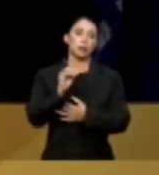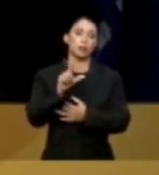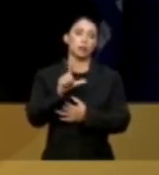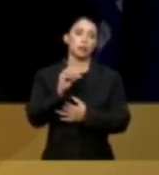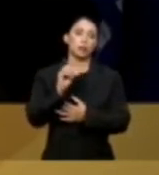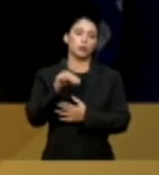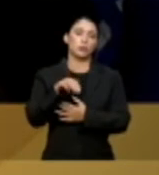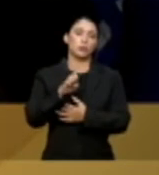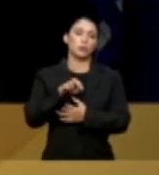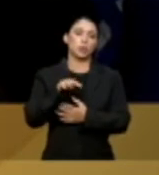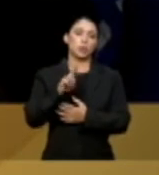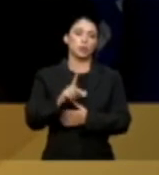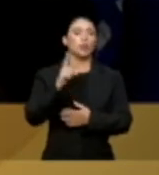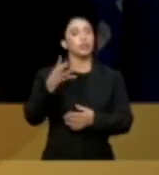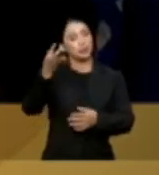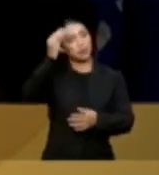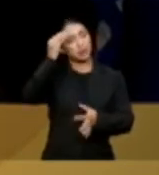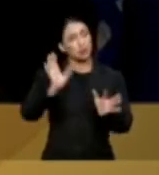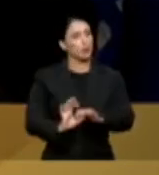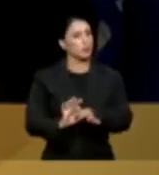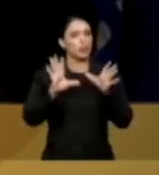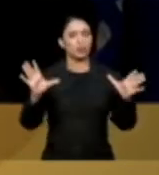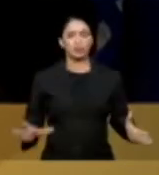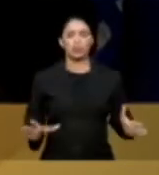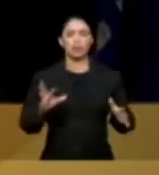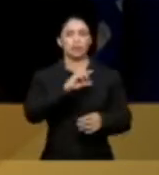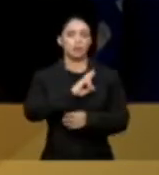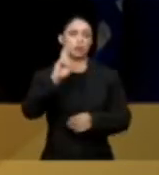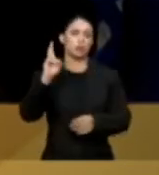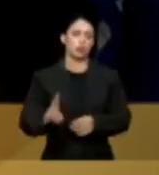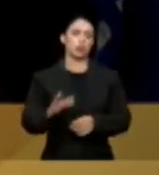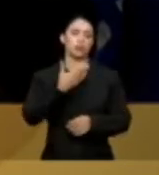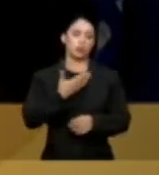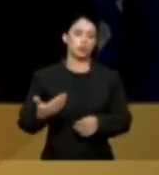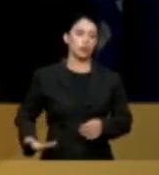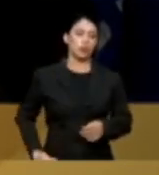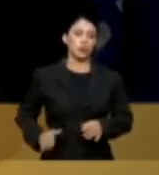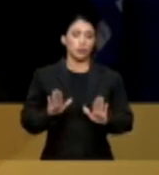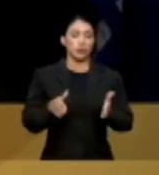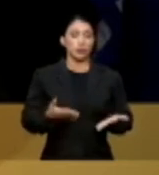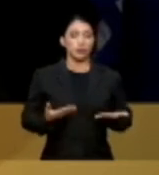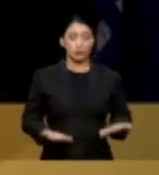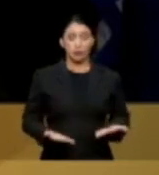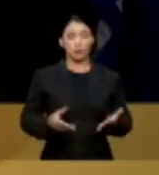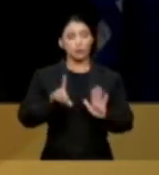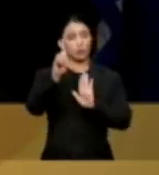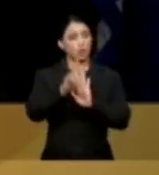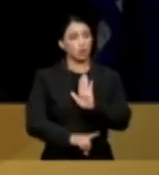a célebre doutrina da laicidade do Estado. Outro sim, a Declaração Universal dos Direitos Humanos